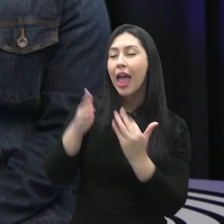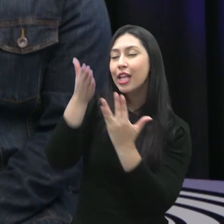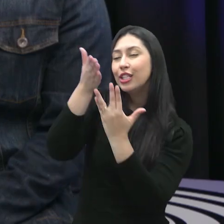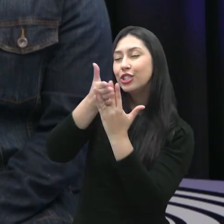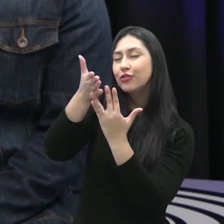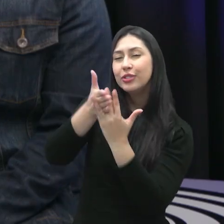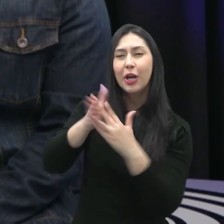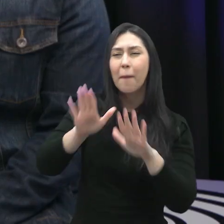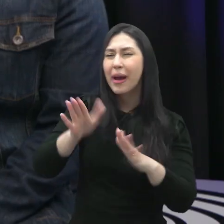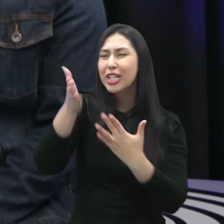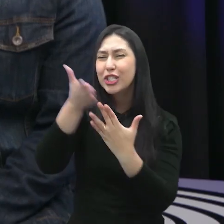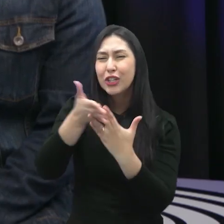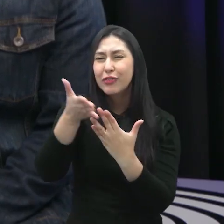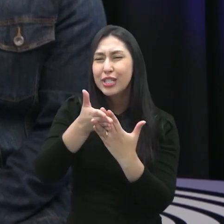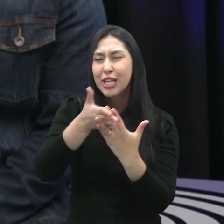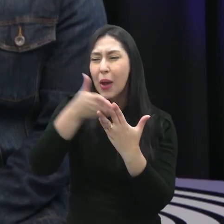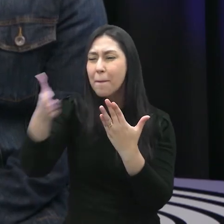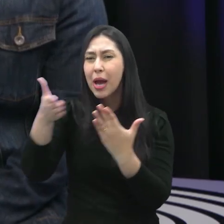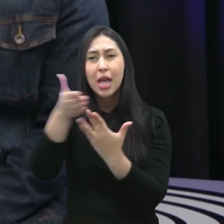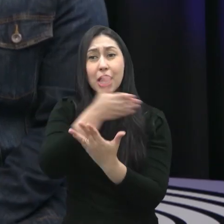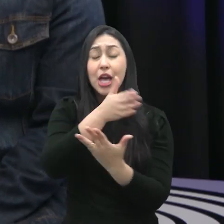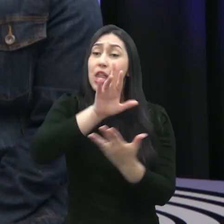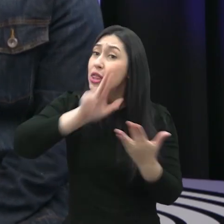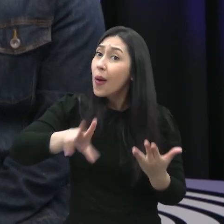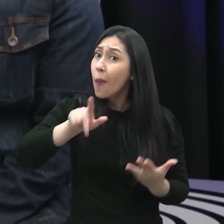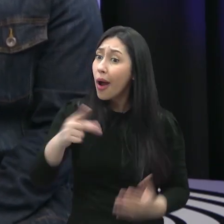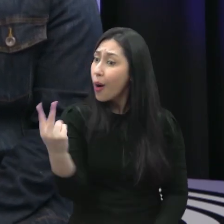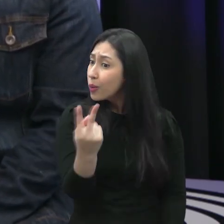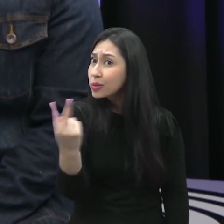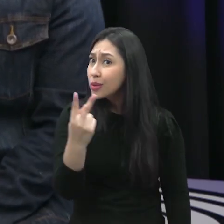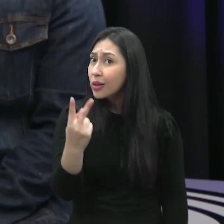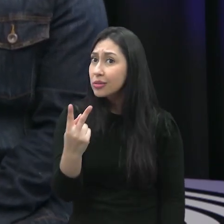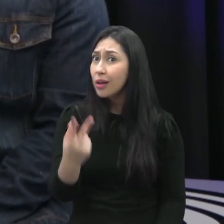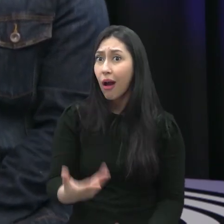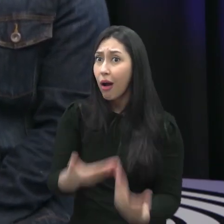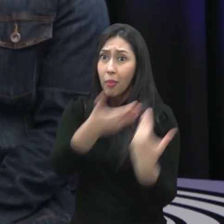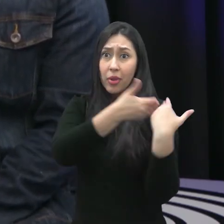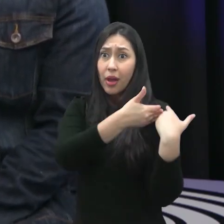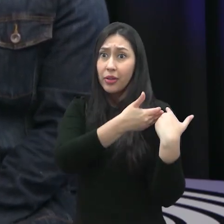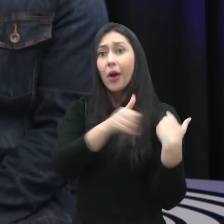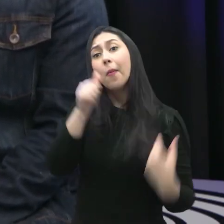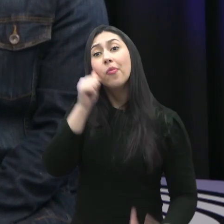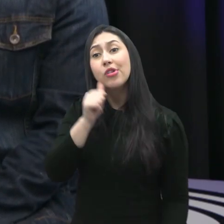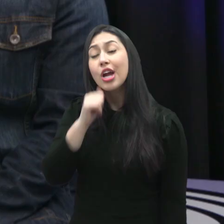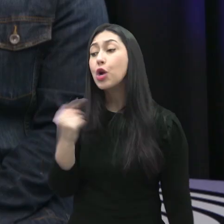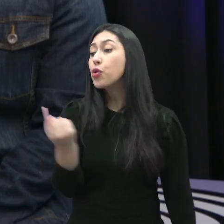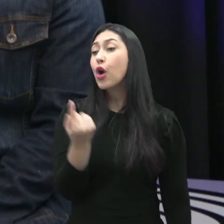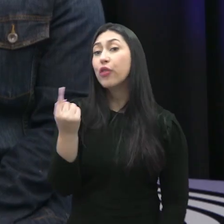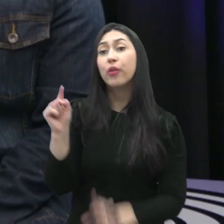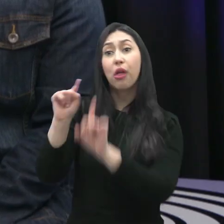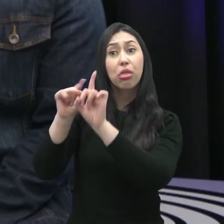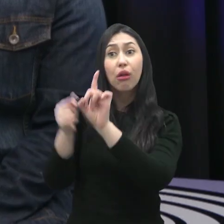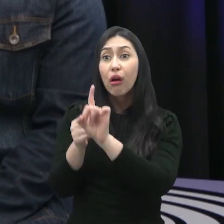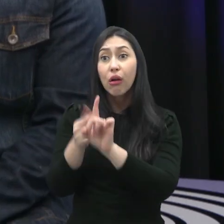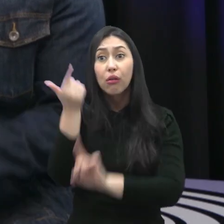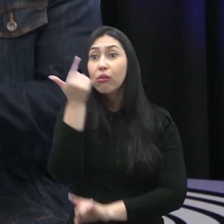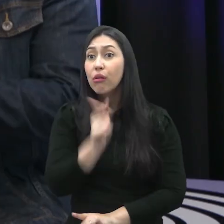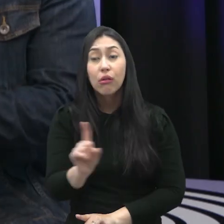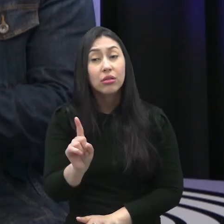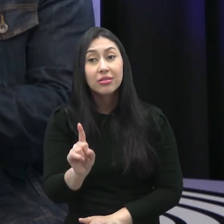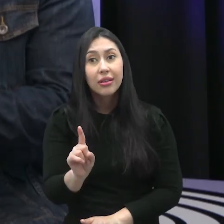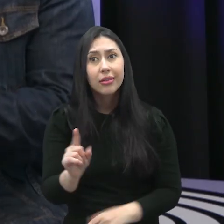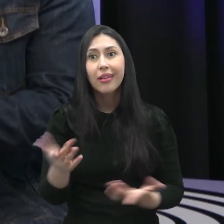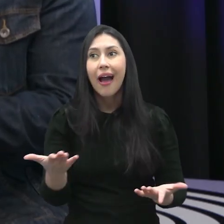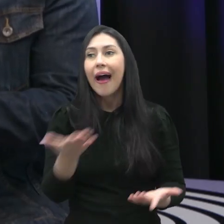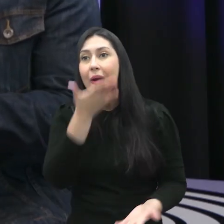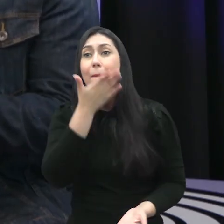de responsabilidade, quando na verdade não é uma divisão. Gente, é obrigação. A mulher não faz um filho sozinha, não é? Então, assim, o pai não tá ajudando